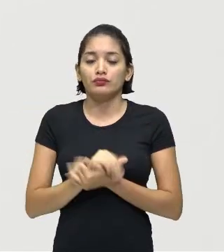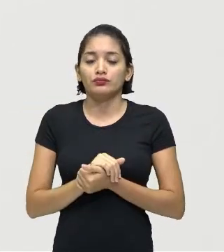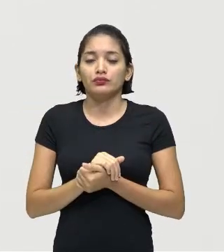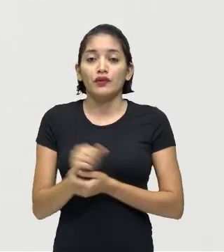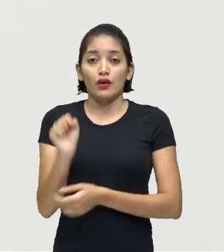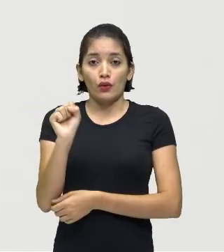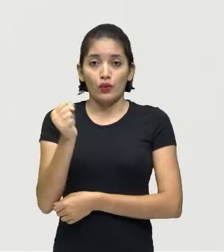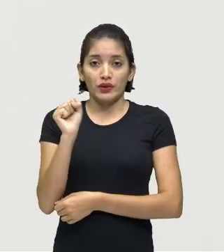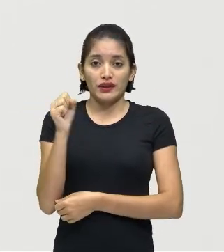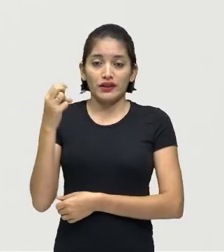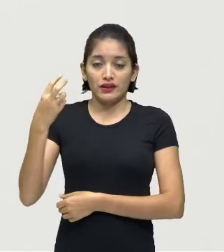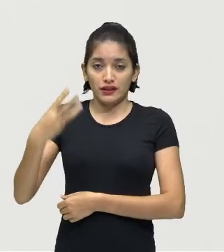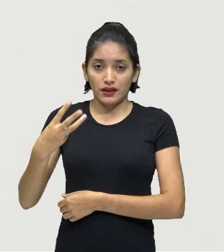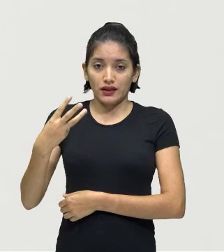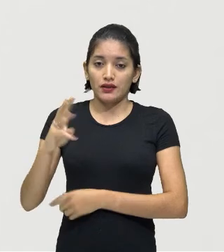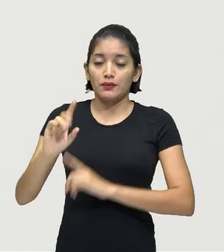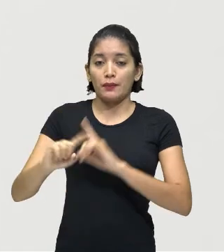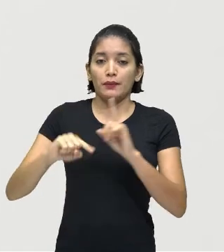83